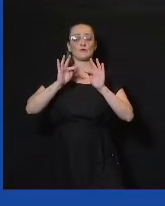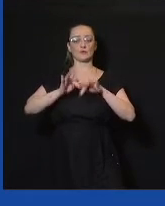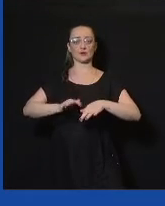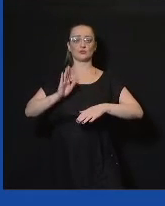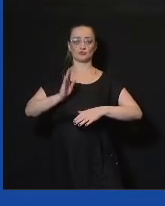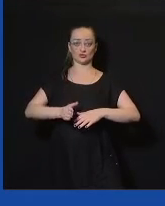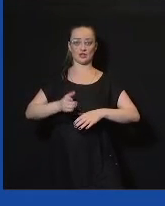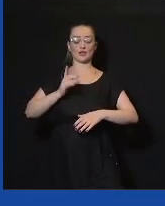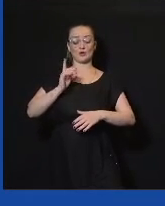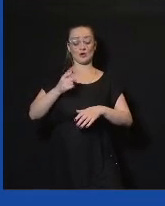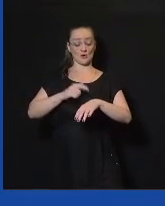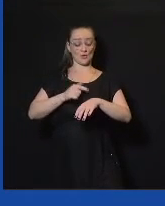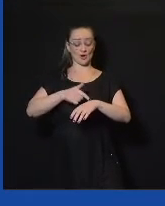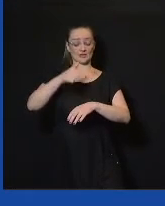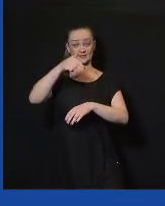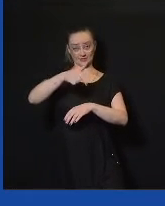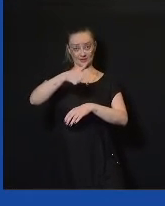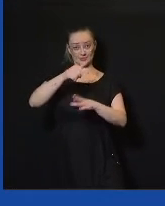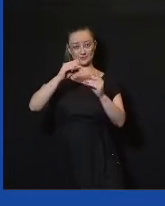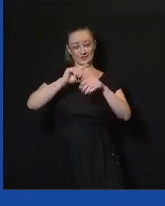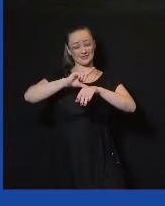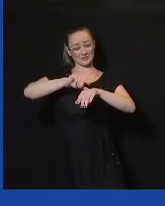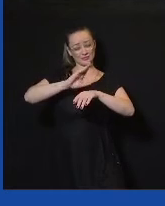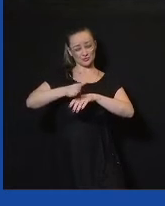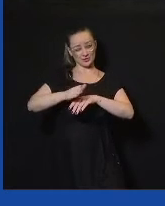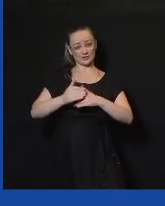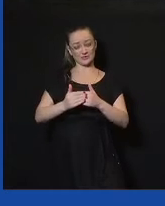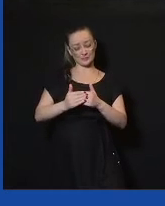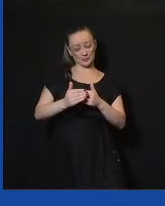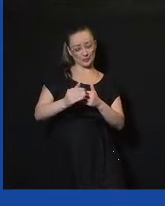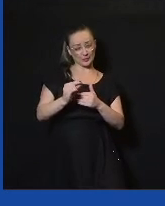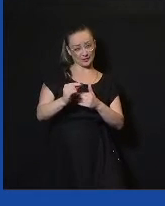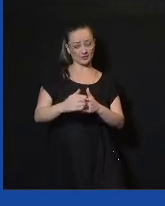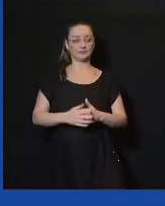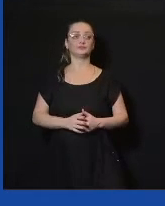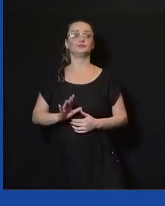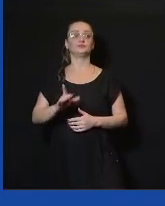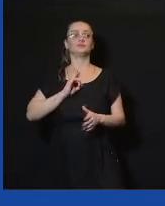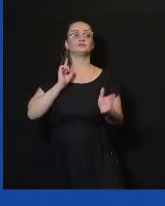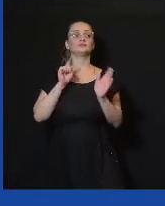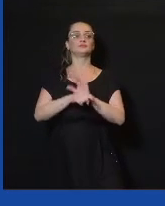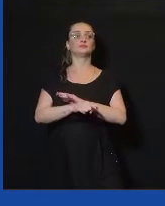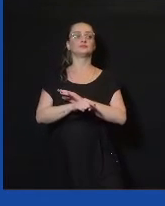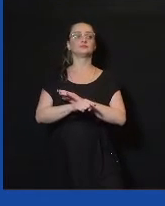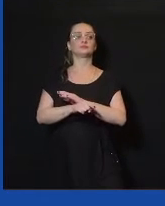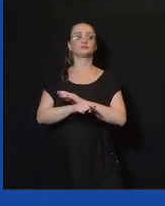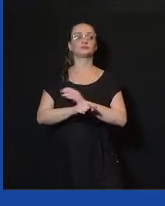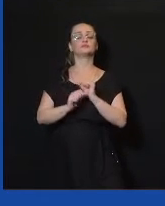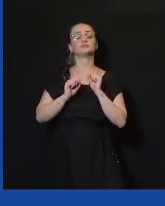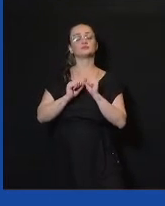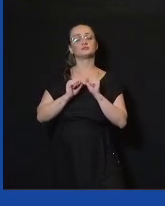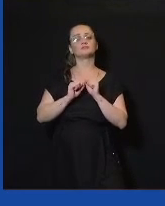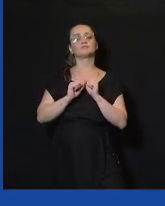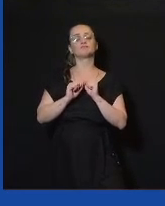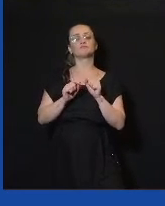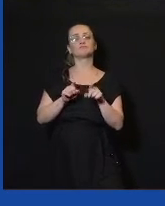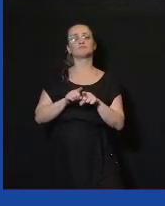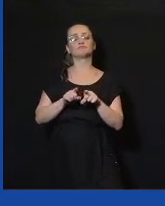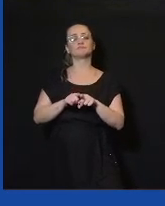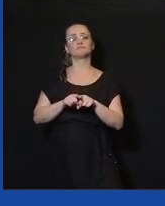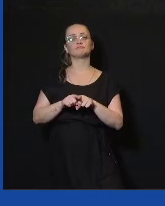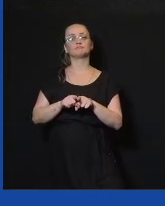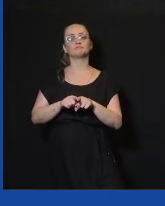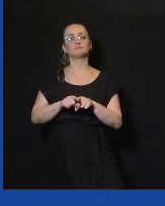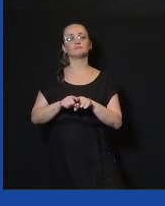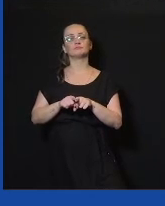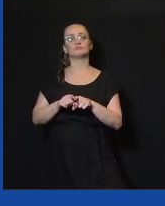são 7 horas agora, como atrasou um pouquinho, a gente vai seguir um pouquinho mais. Mas tem uma pergunta que veio aqui, eu acho que ela pode inclusive ser